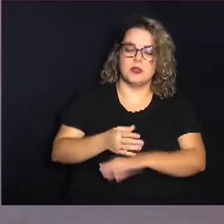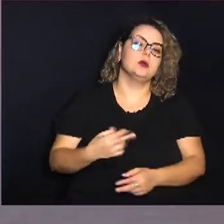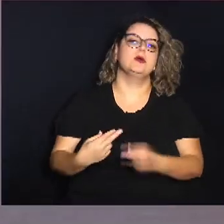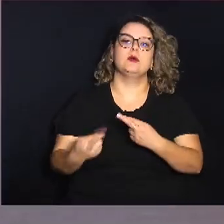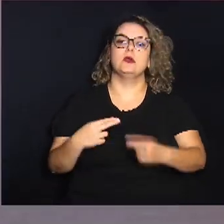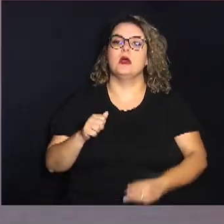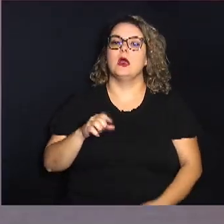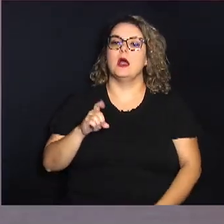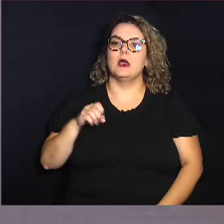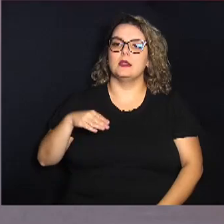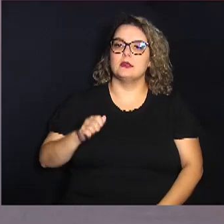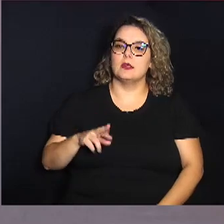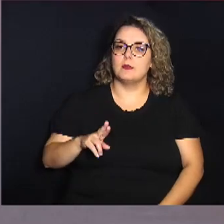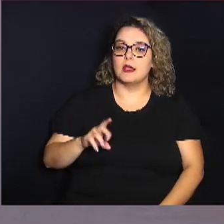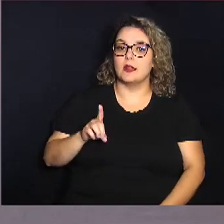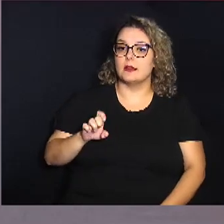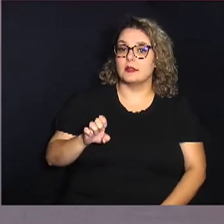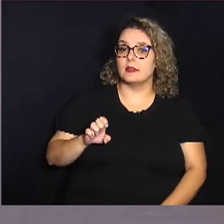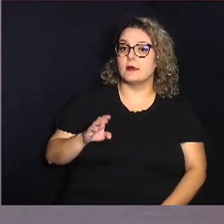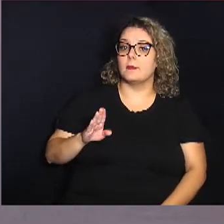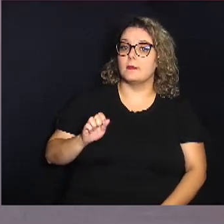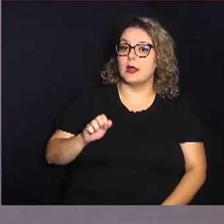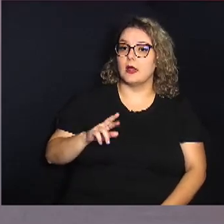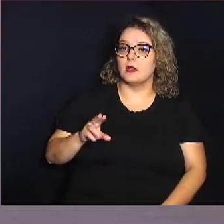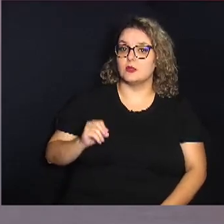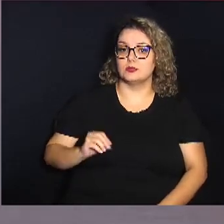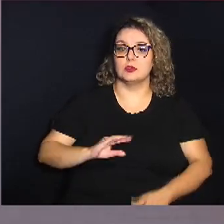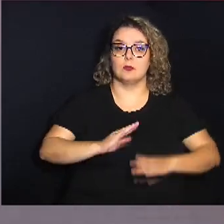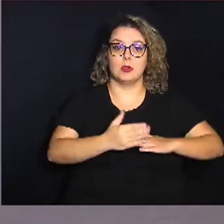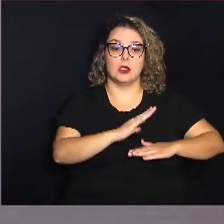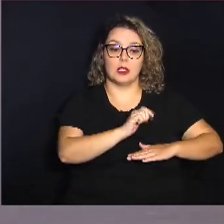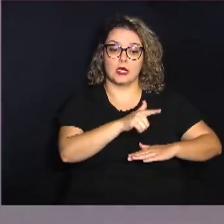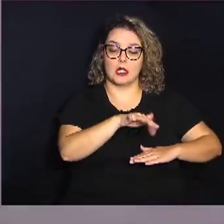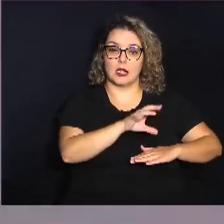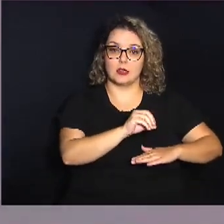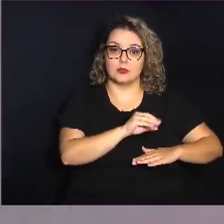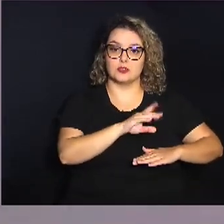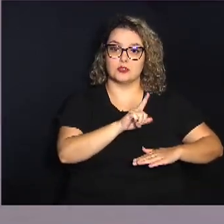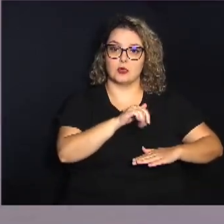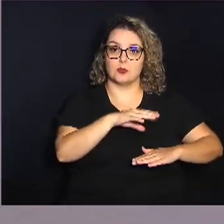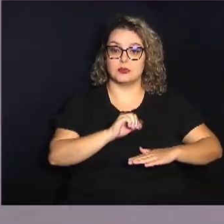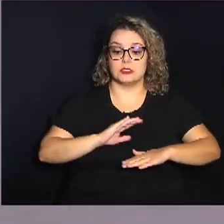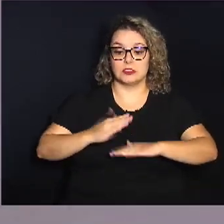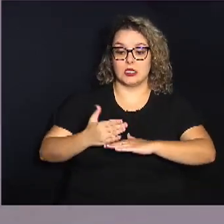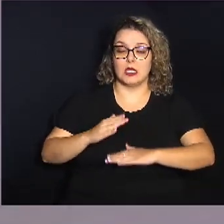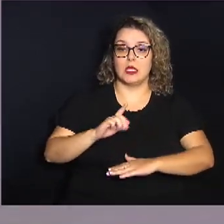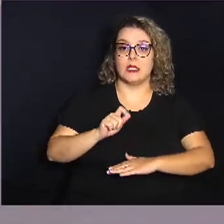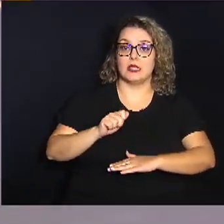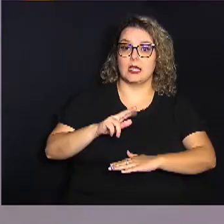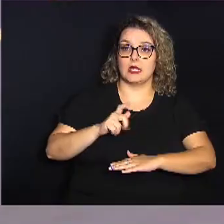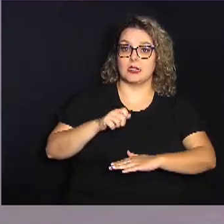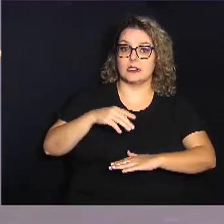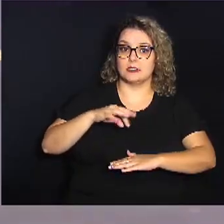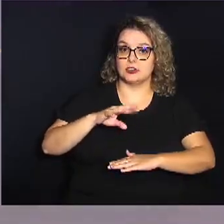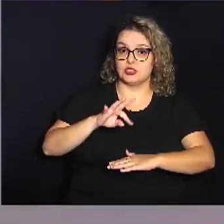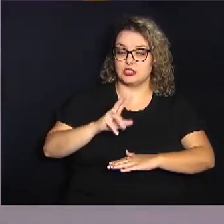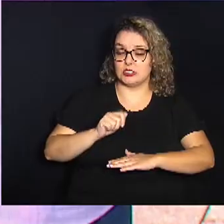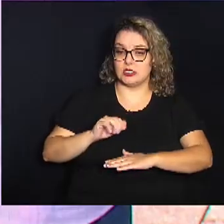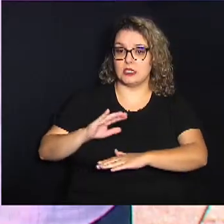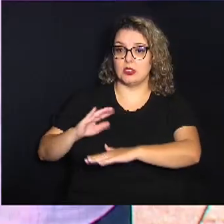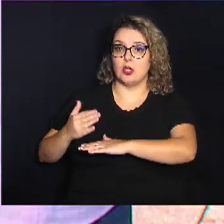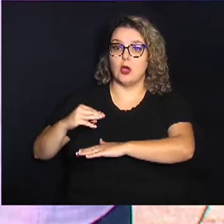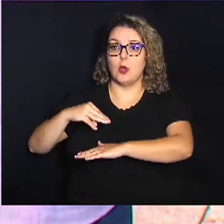Ademar Pereira de Barros, aos bairros Carlos Gomes, Gargantilha, Monte Belo 2 e Recanto dos